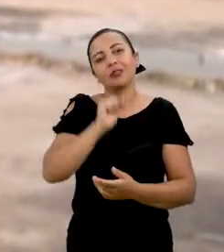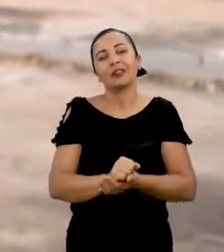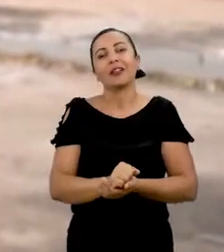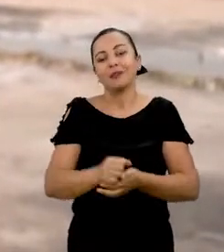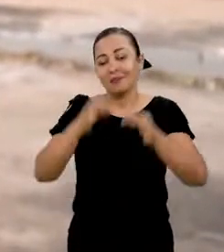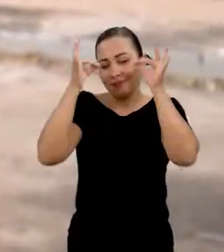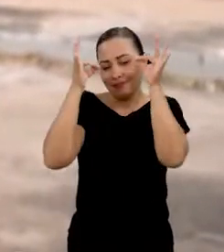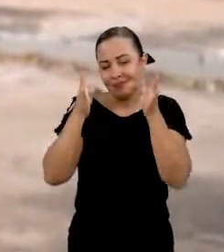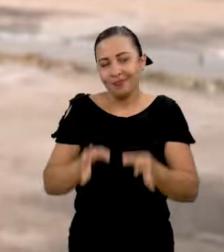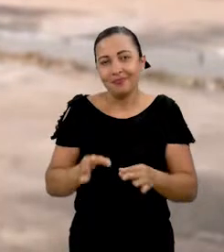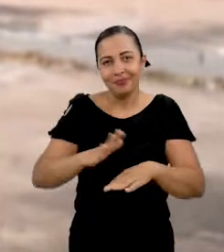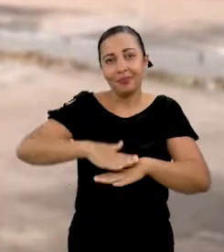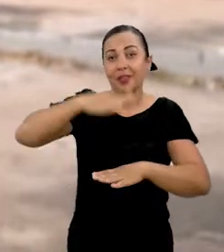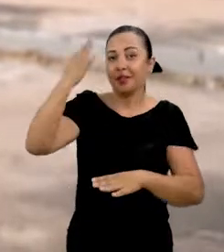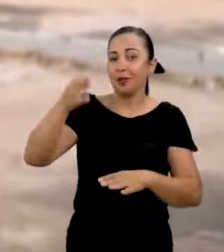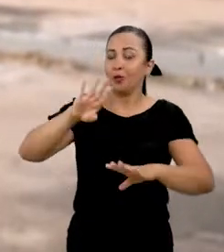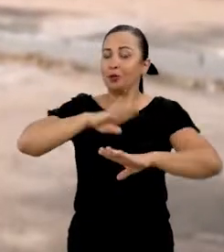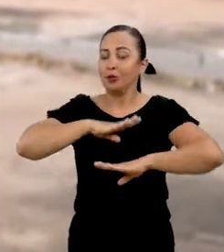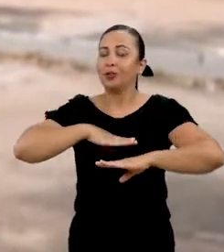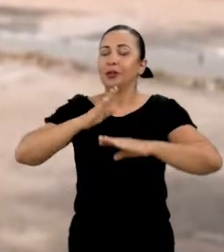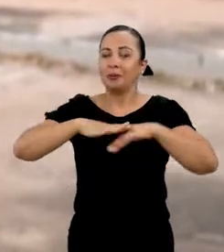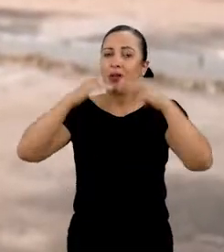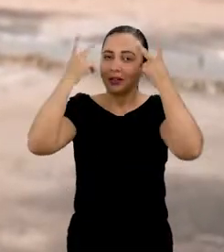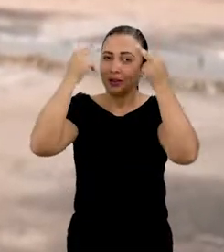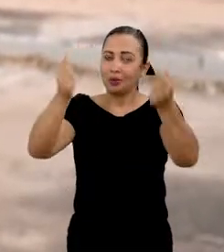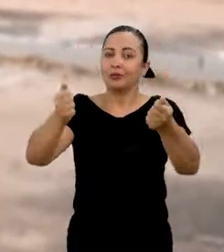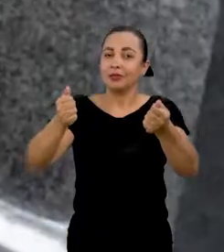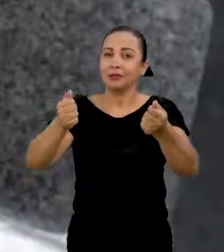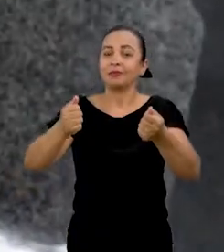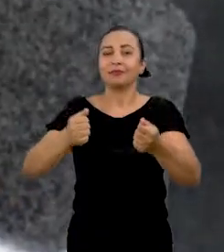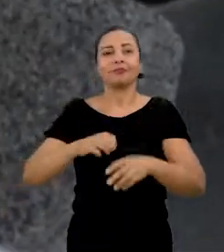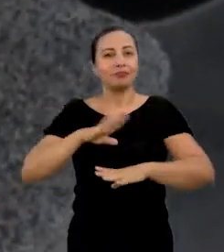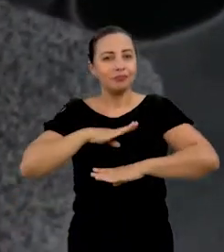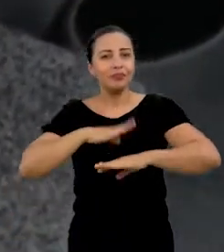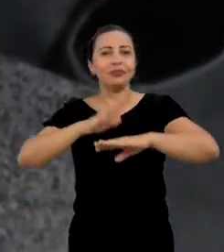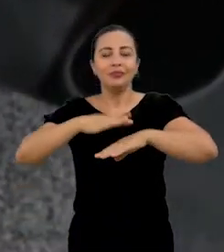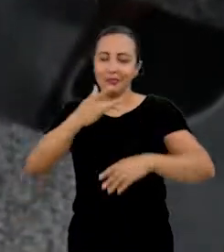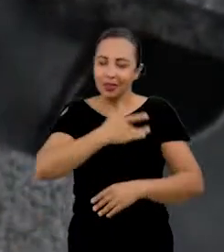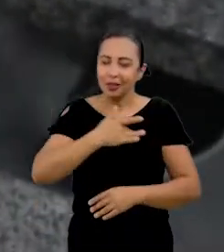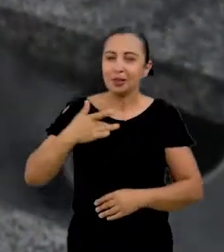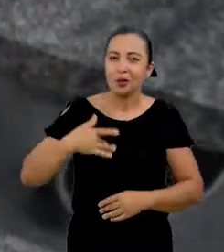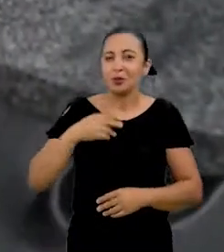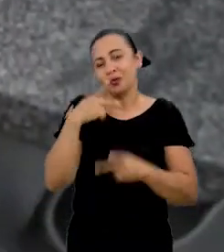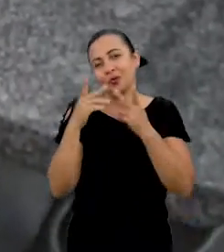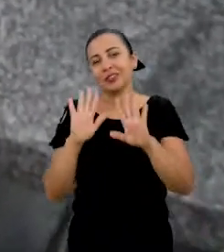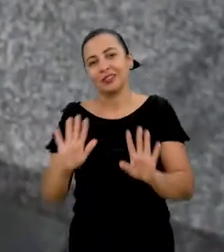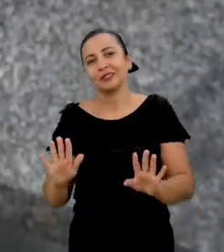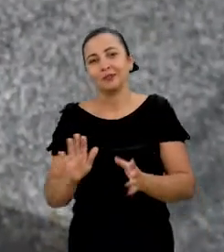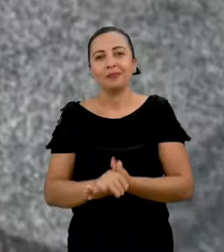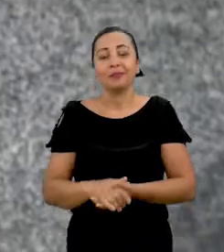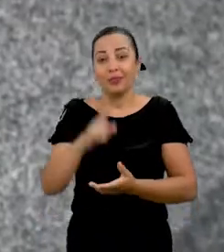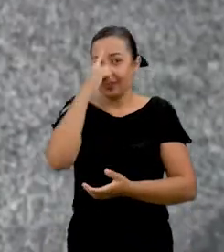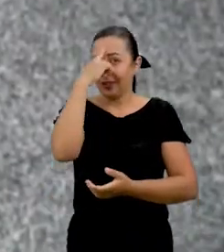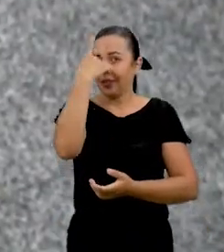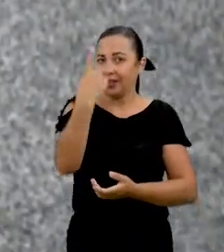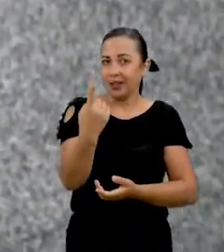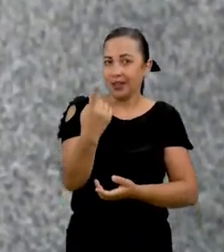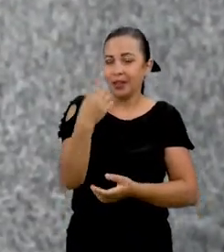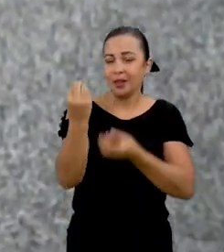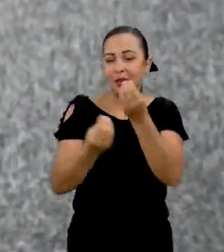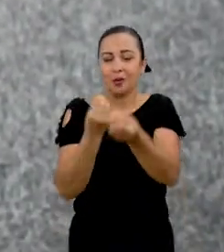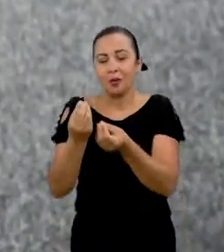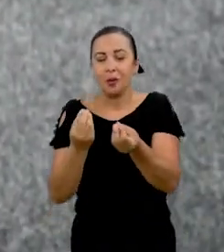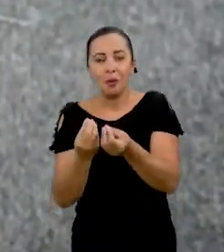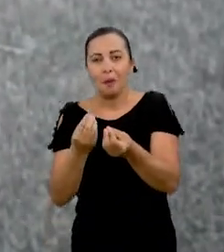eficiência maior e de forma mais natural, né, de forma mais saudável, por assim dizer. Na ideia, como